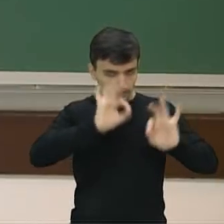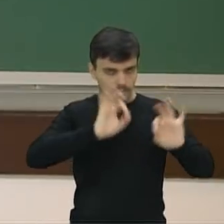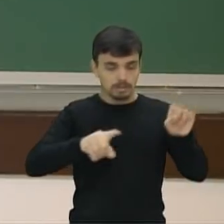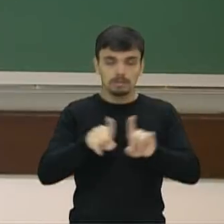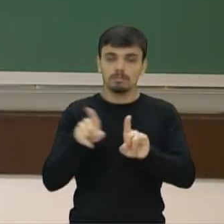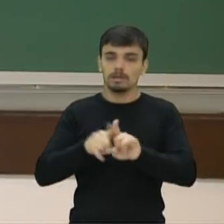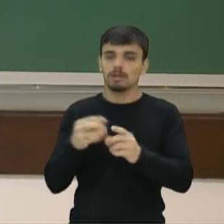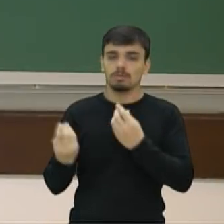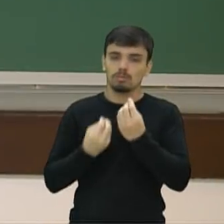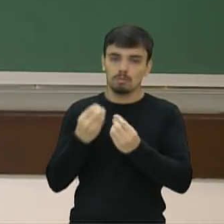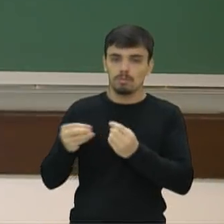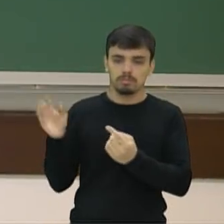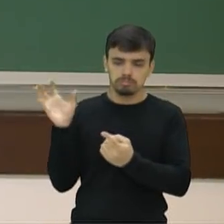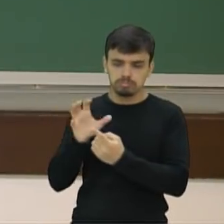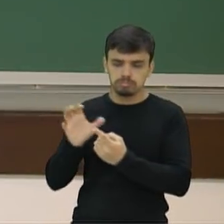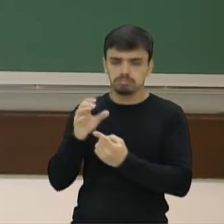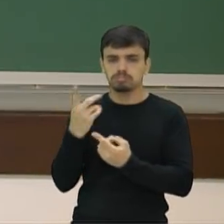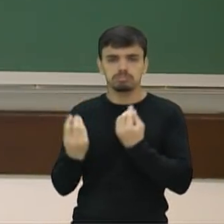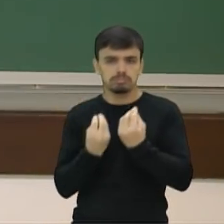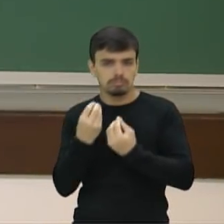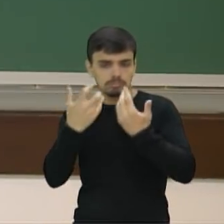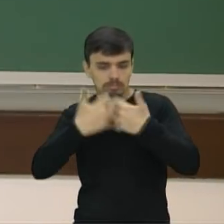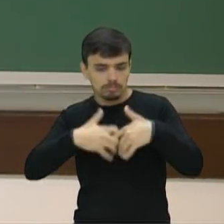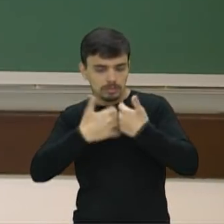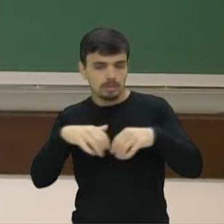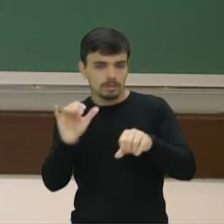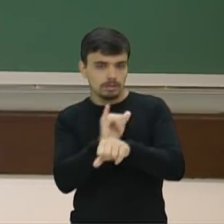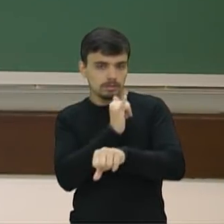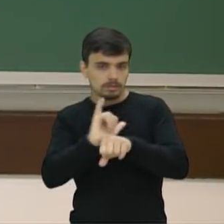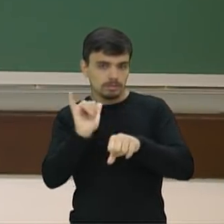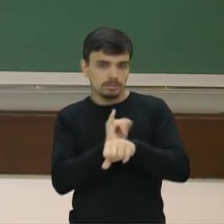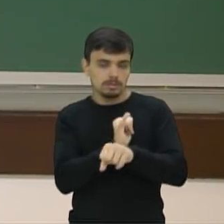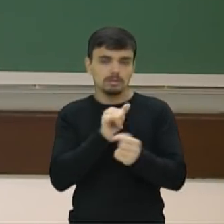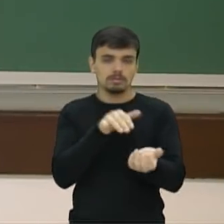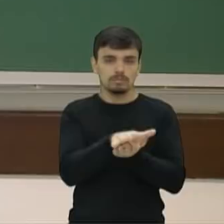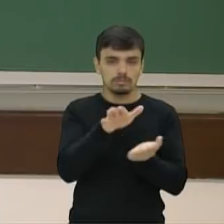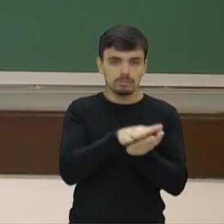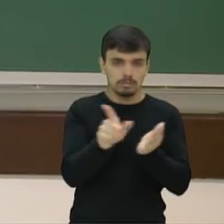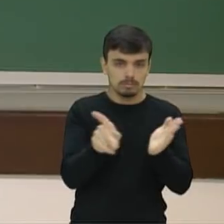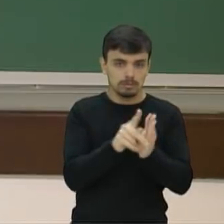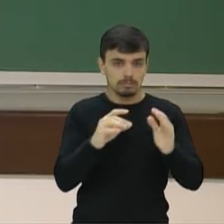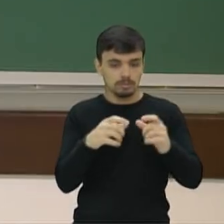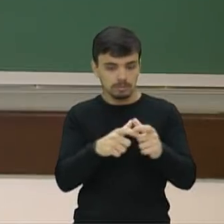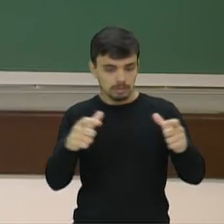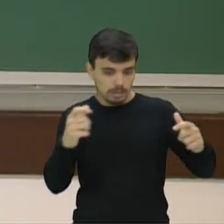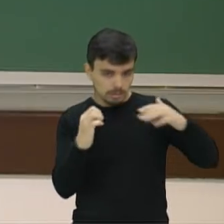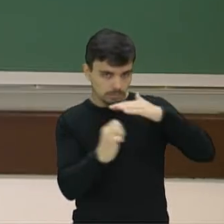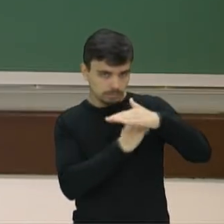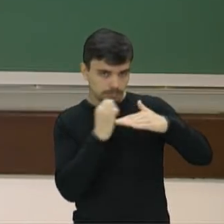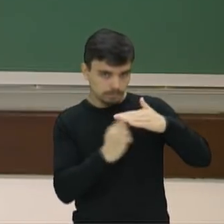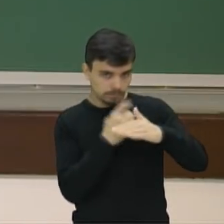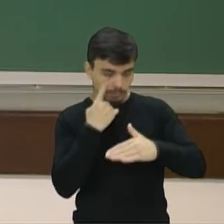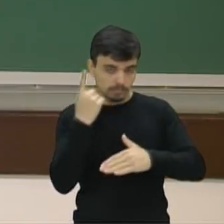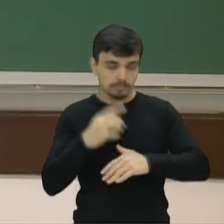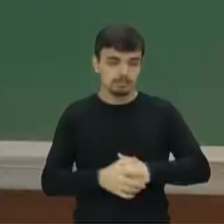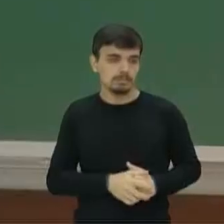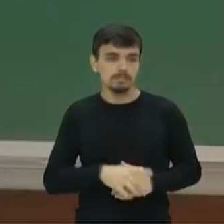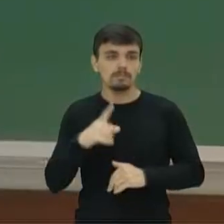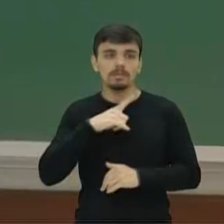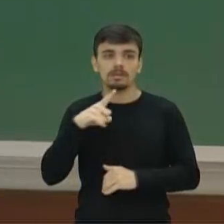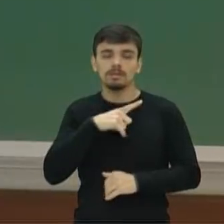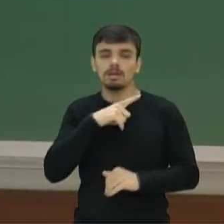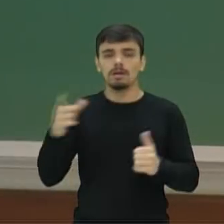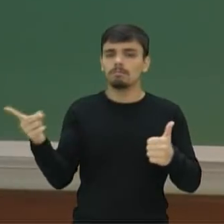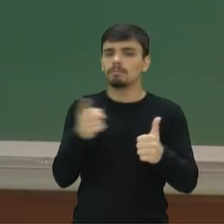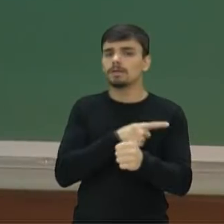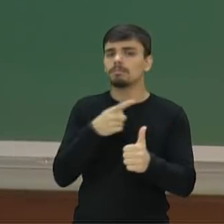e como que isso vai funcionar como estratégia de consumo para as grandes empresas. Então aqui, ó, a gente já tem a primeira